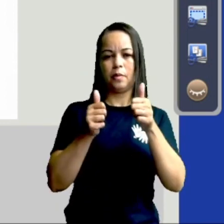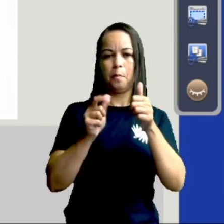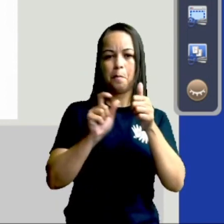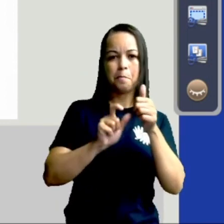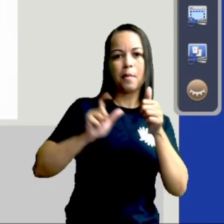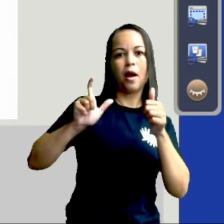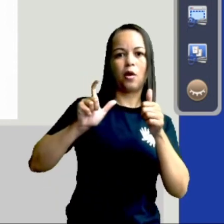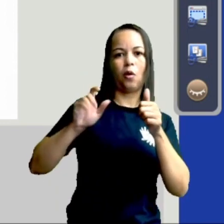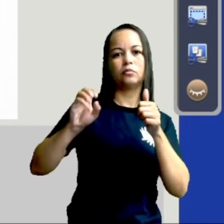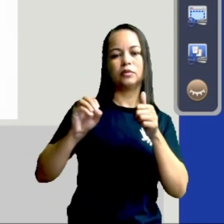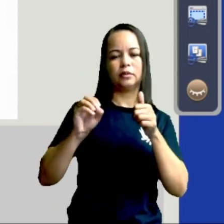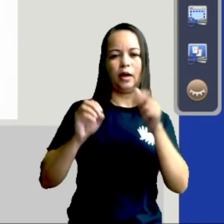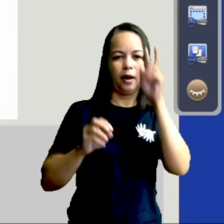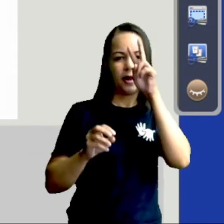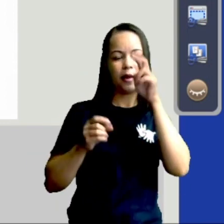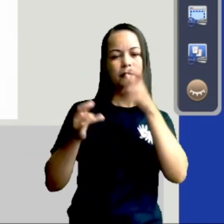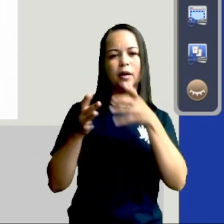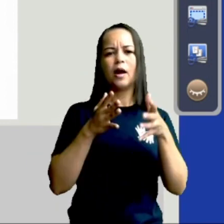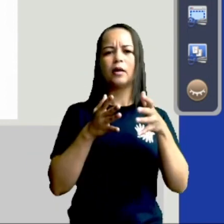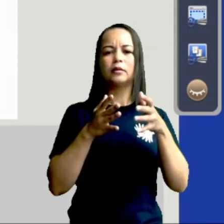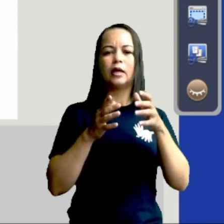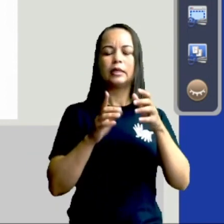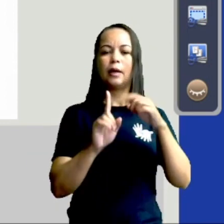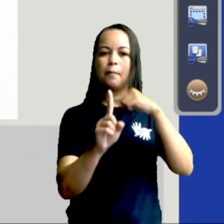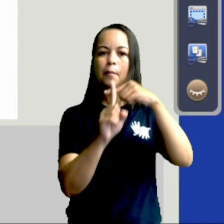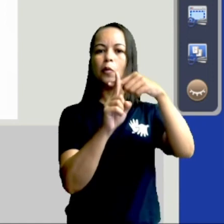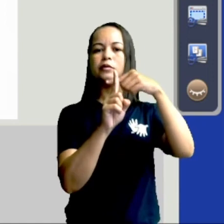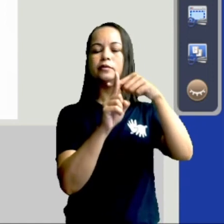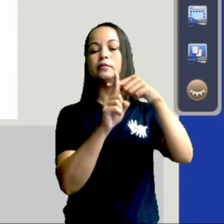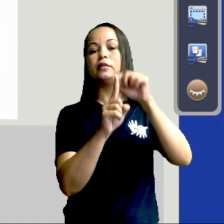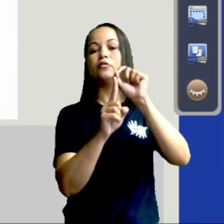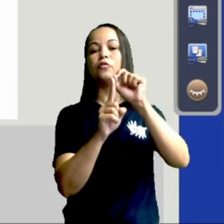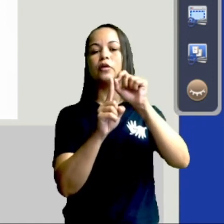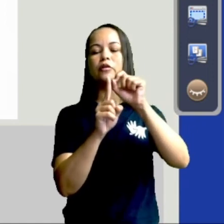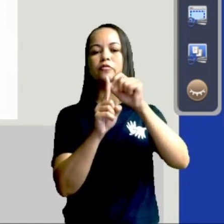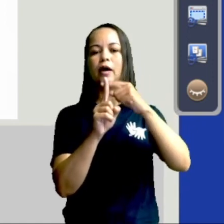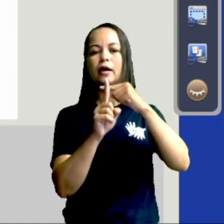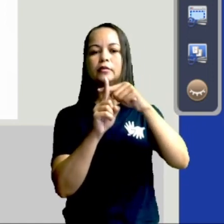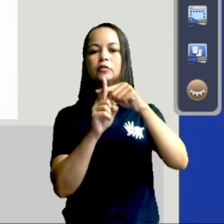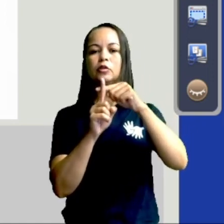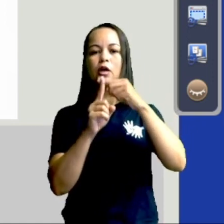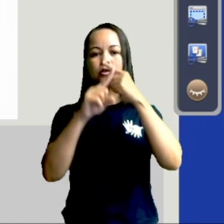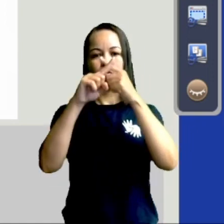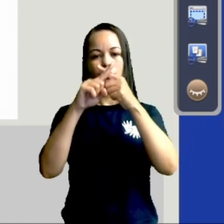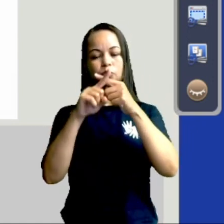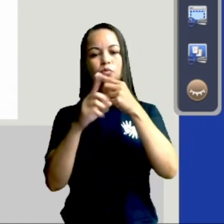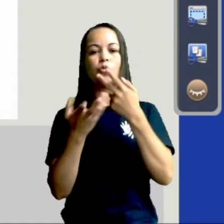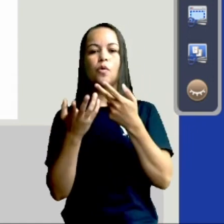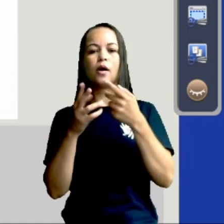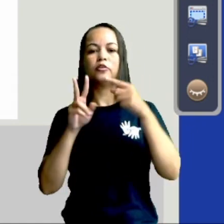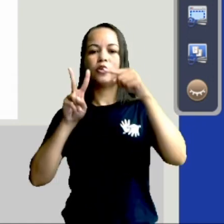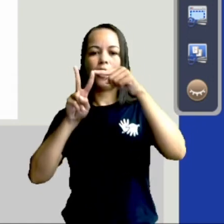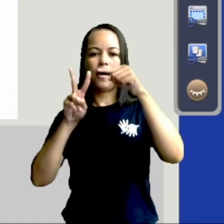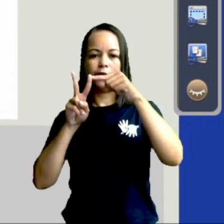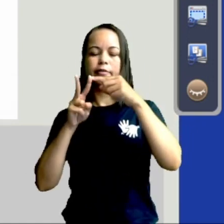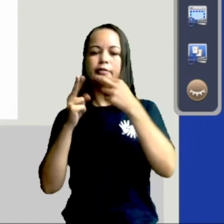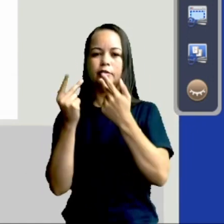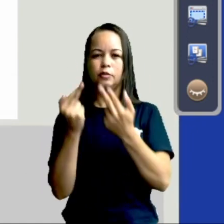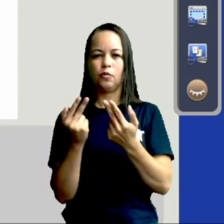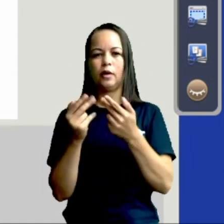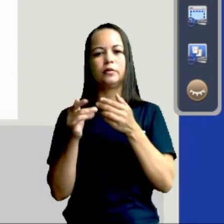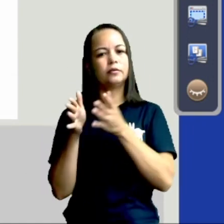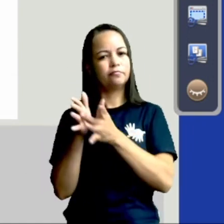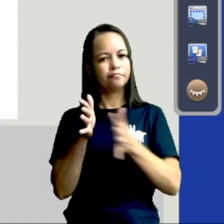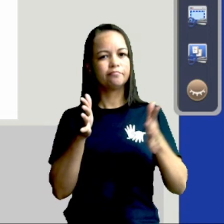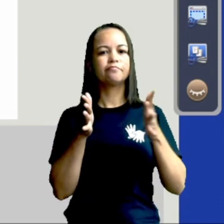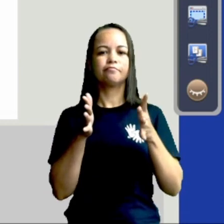Lembra que a gente viu no slide anterior? Delta positivo significa que vai ter duas raízes distintas. Então, a gente continua